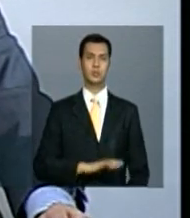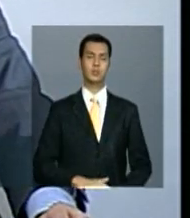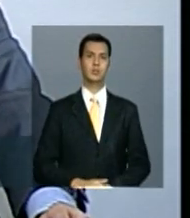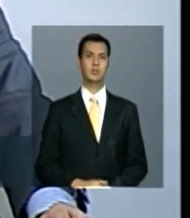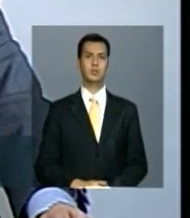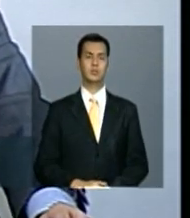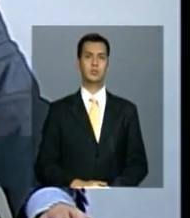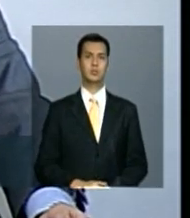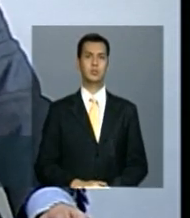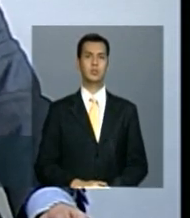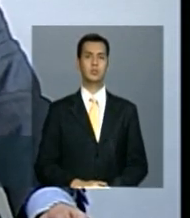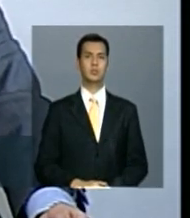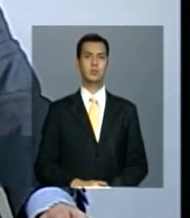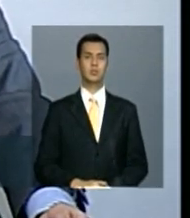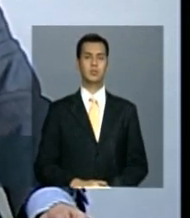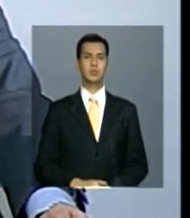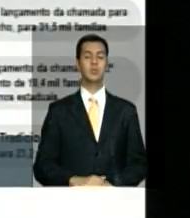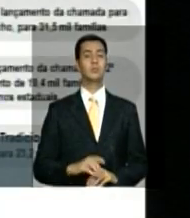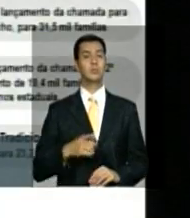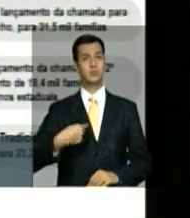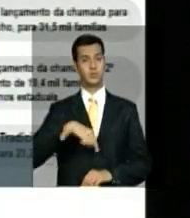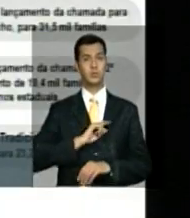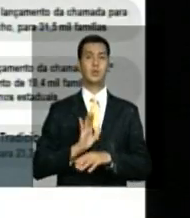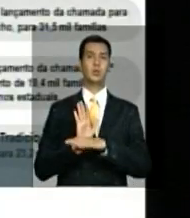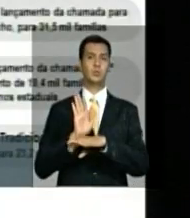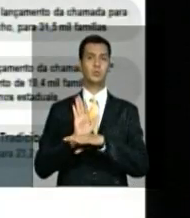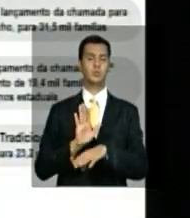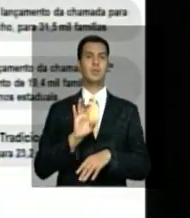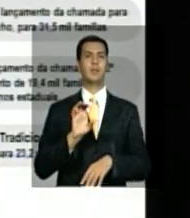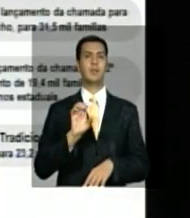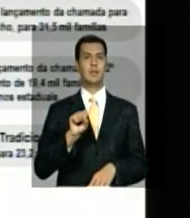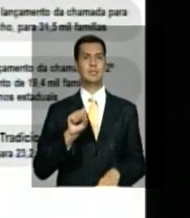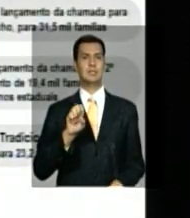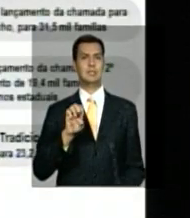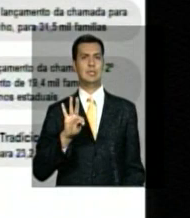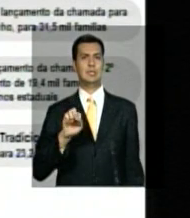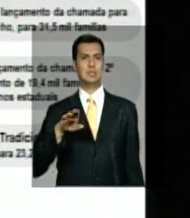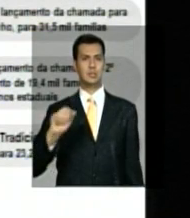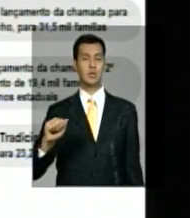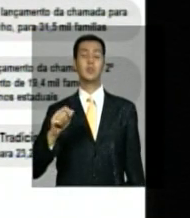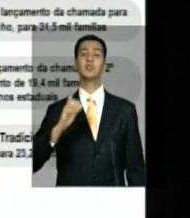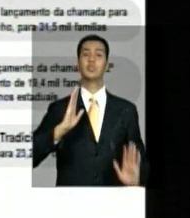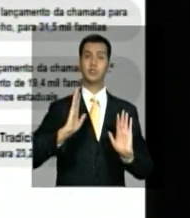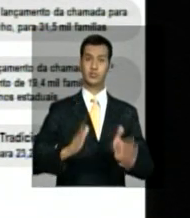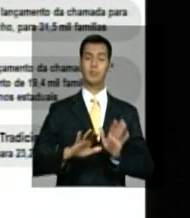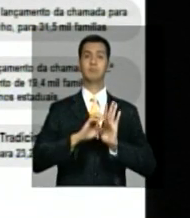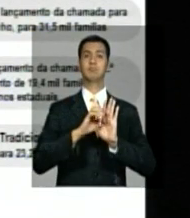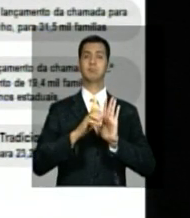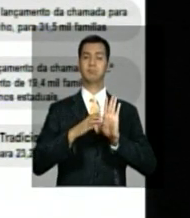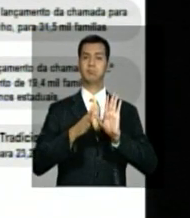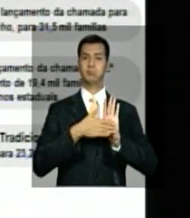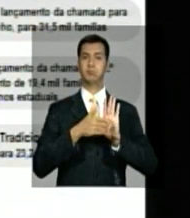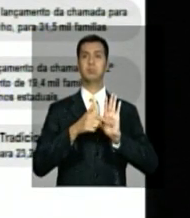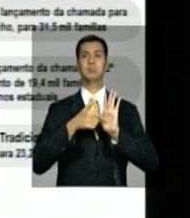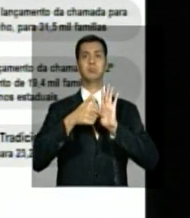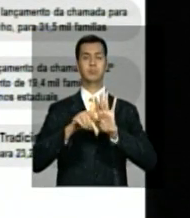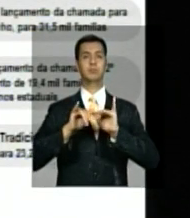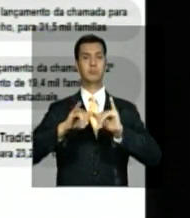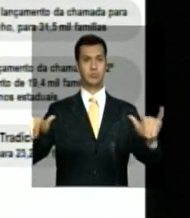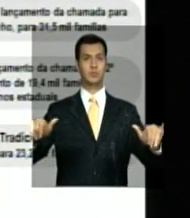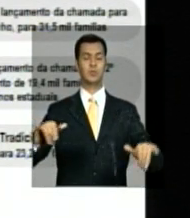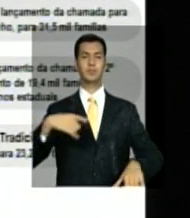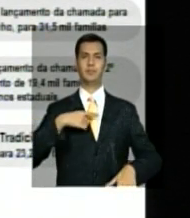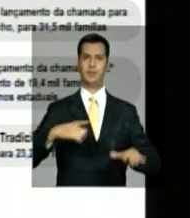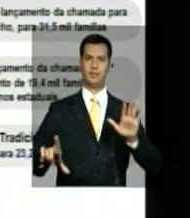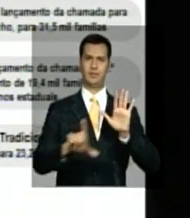técnica extensão rural e o fomento eh nós já fizemos a chamada pública eh nós temos uma lei não me